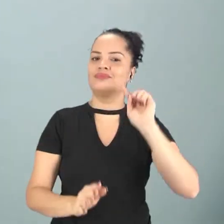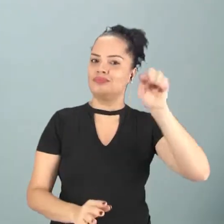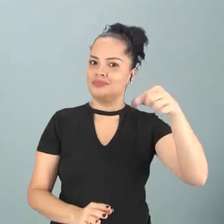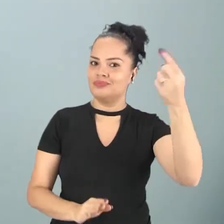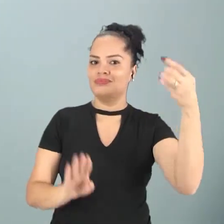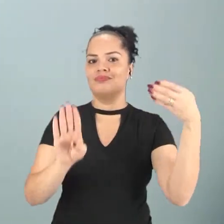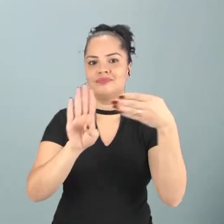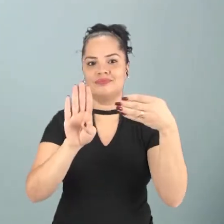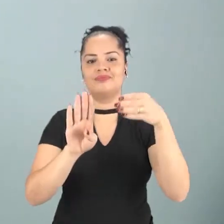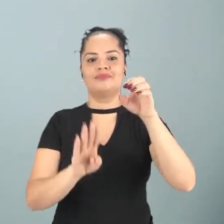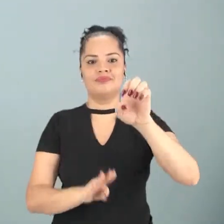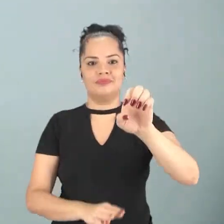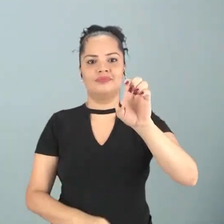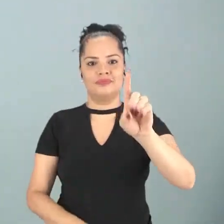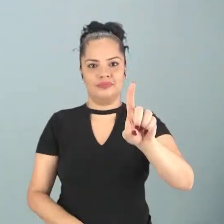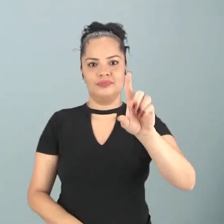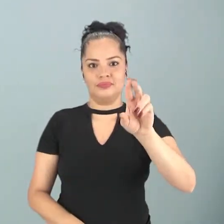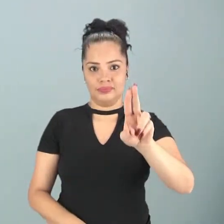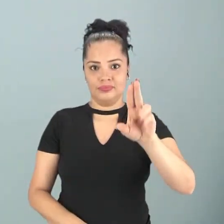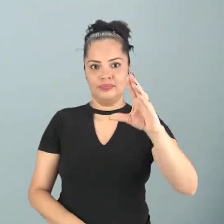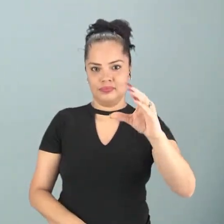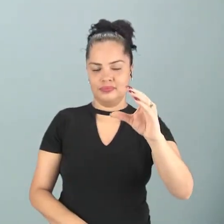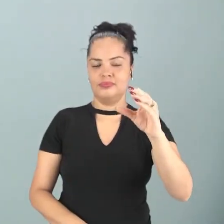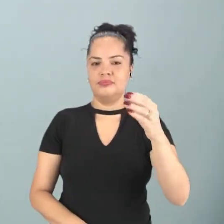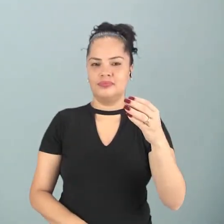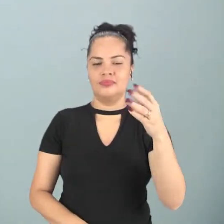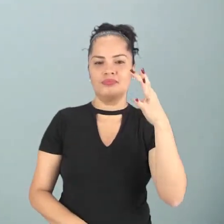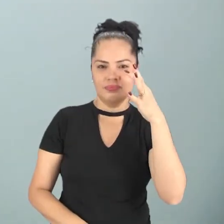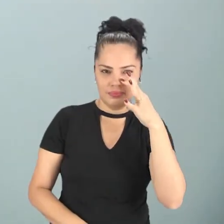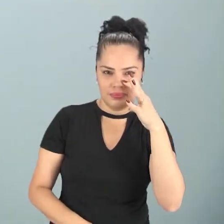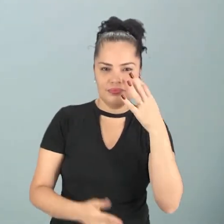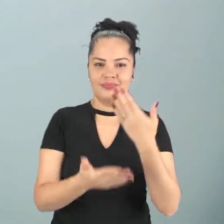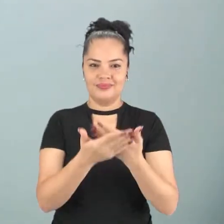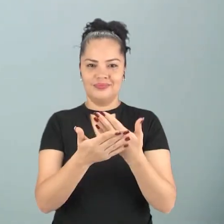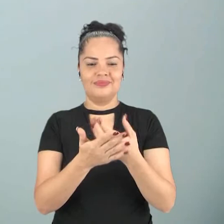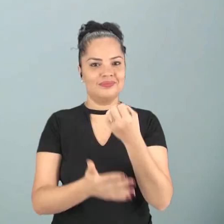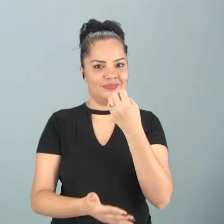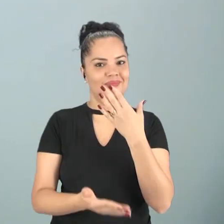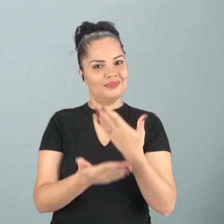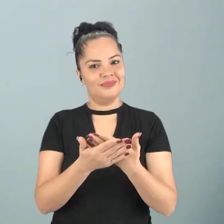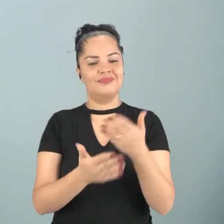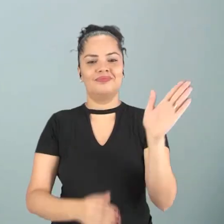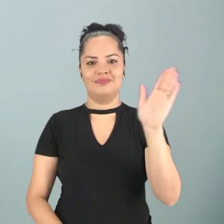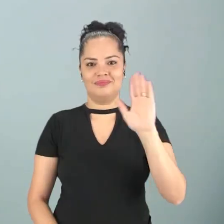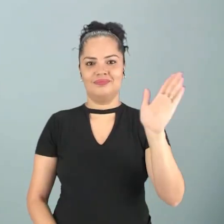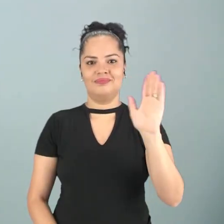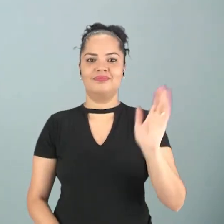compareça na plataforma da Secretaria, assista novamente essa aula, bons estudos e até a próxima.